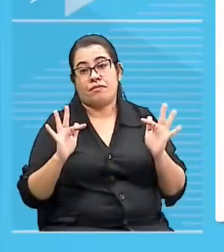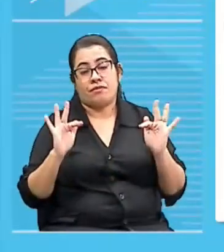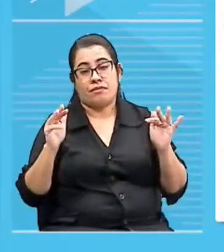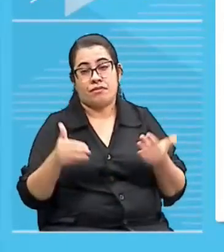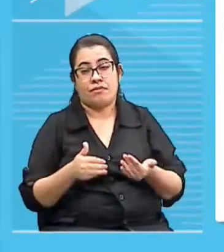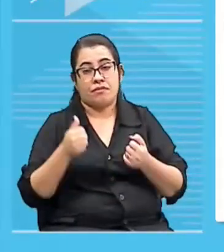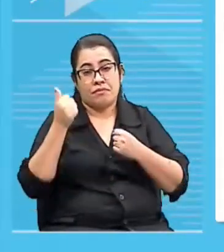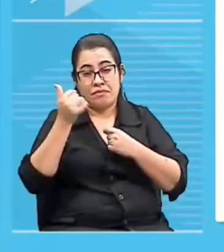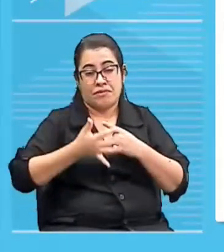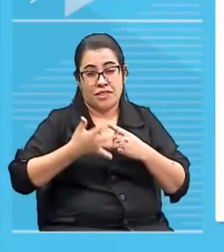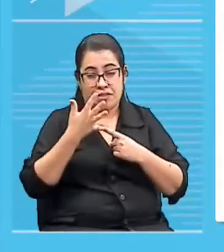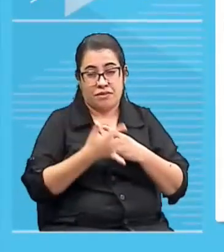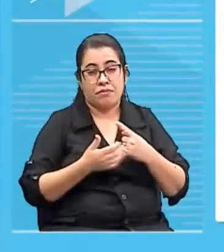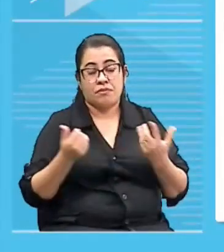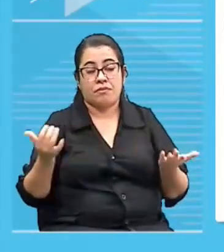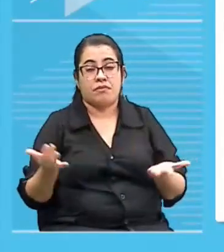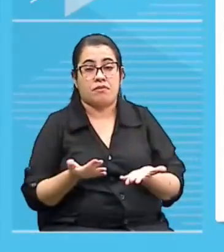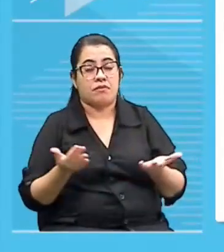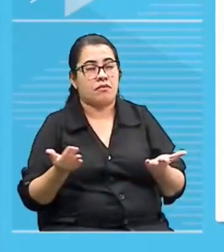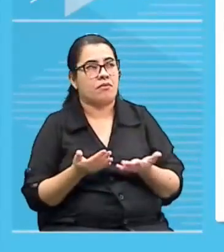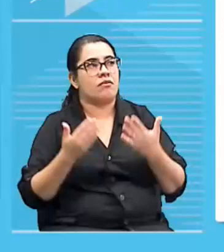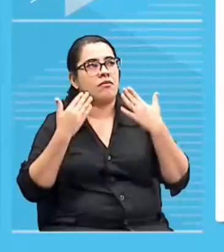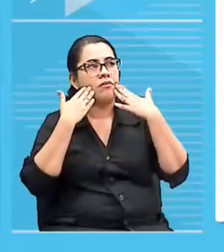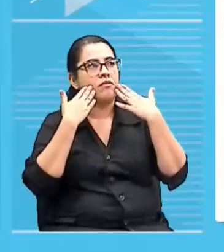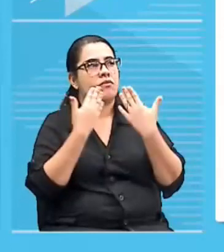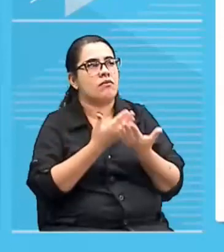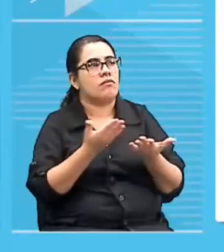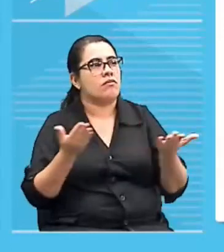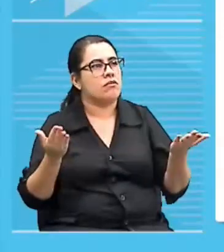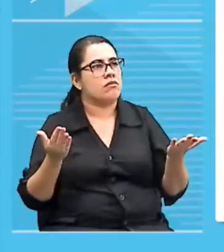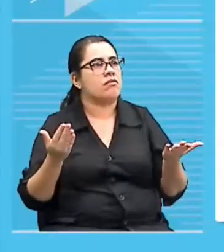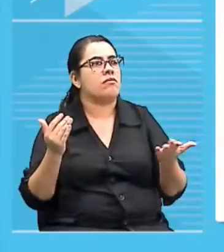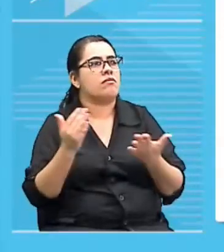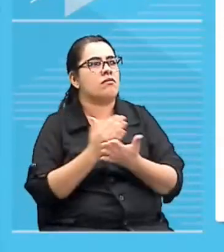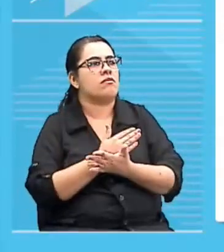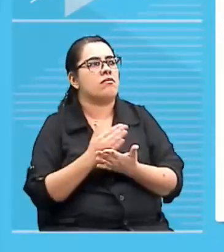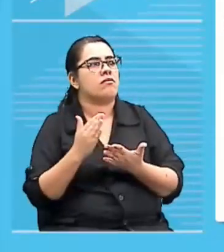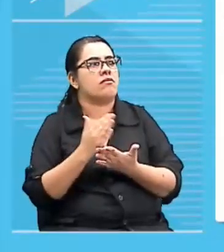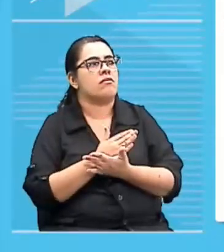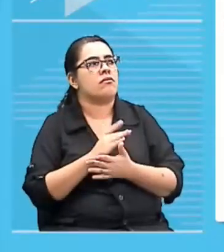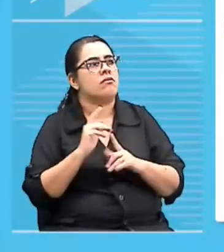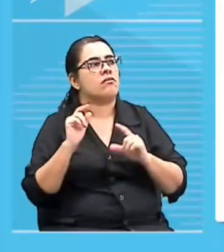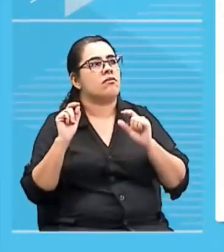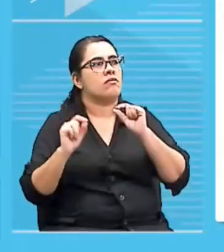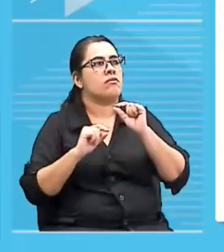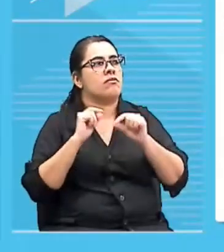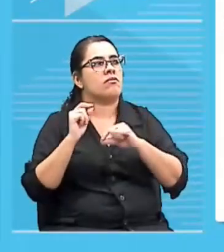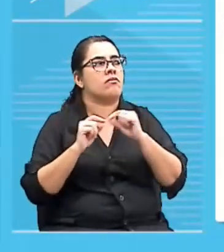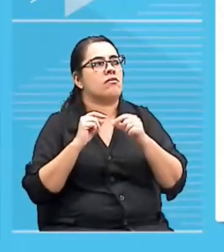nossa apresentação de hoje, eu trouxe aqui para vocês alguns